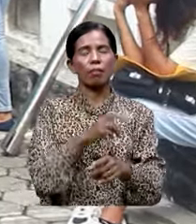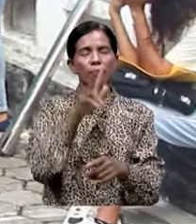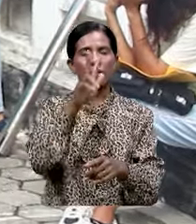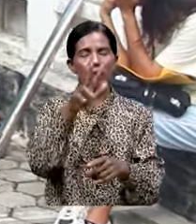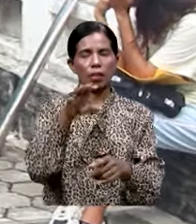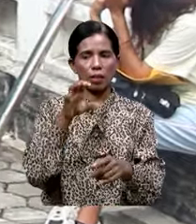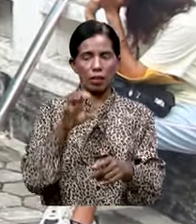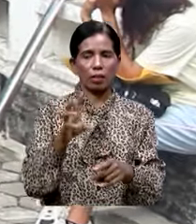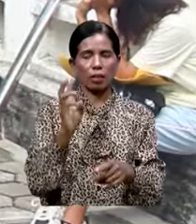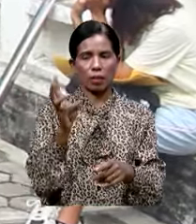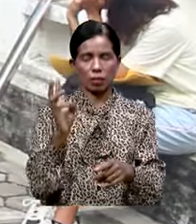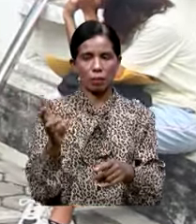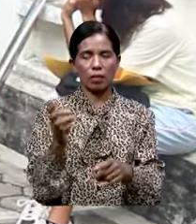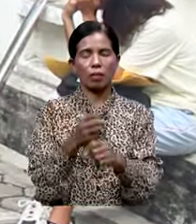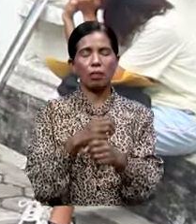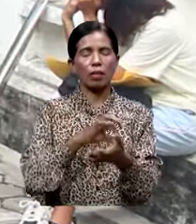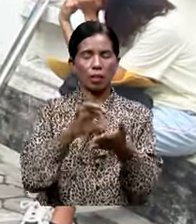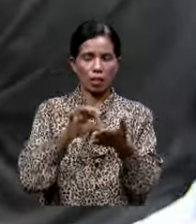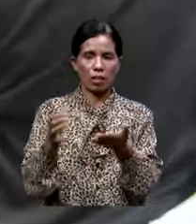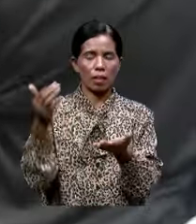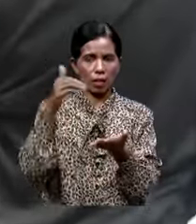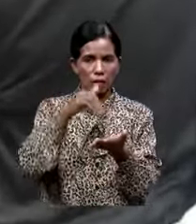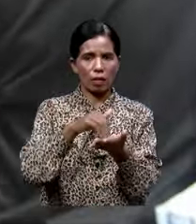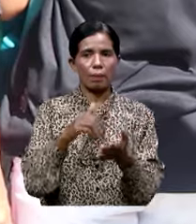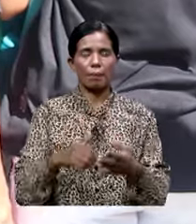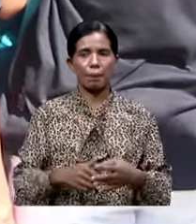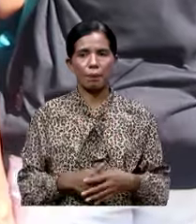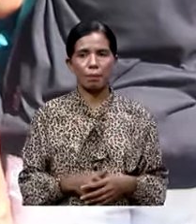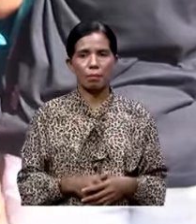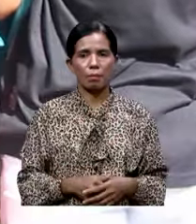tolo nem nulo, mas consegue halo reingresso. Luciano Amaral, Adertes Menes, GMN.